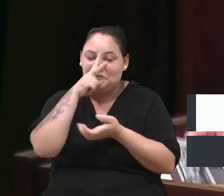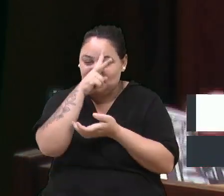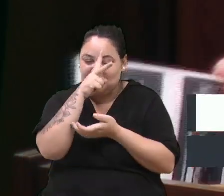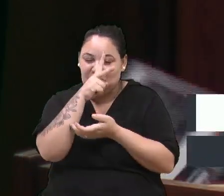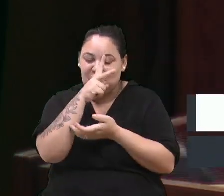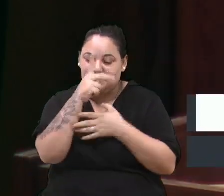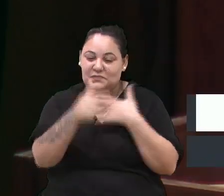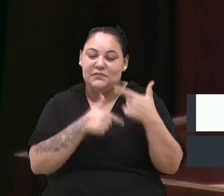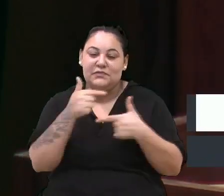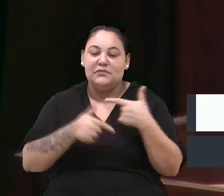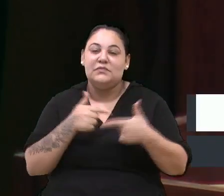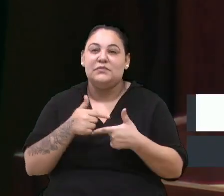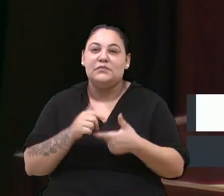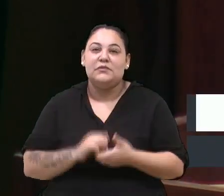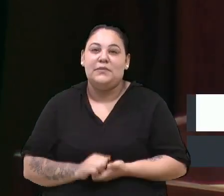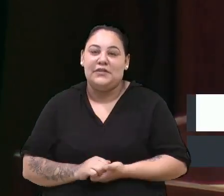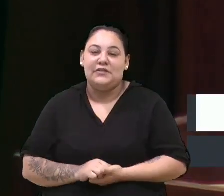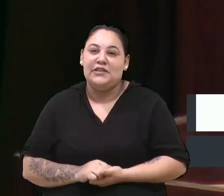gente. Também,